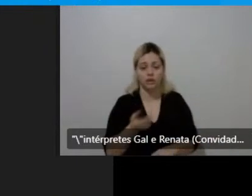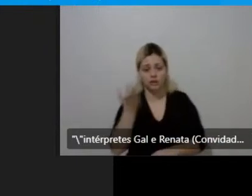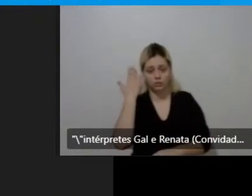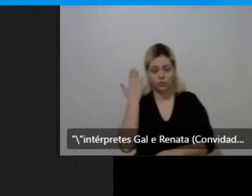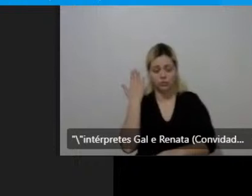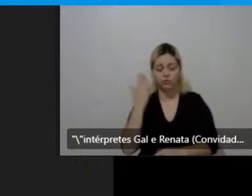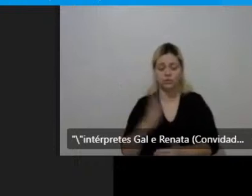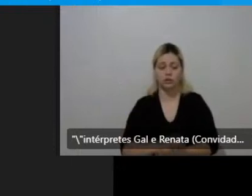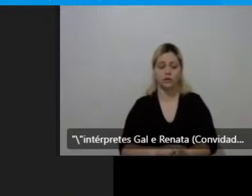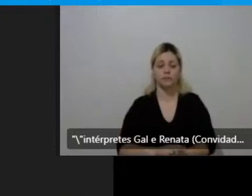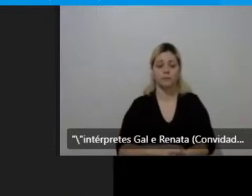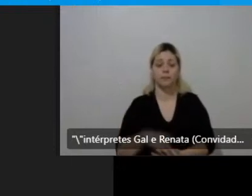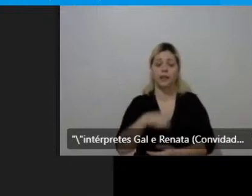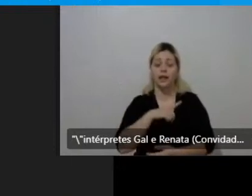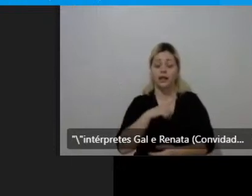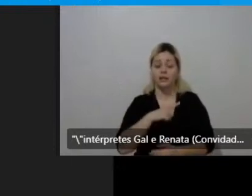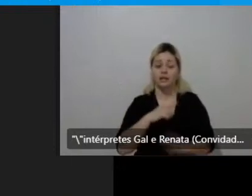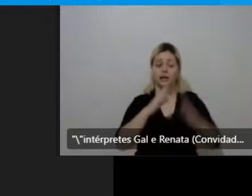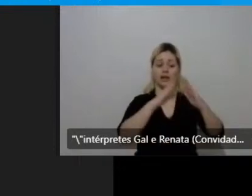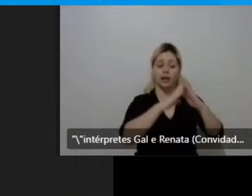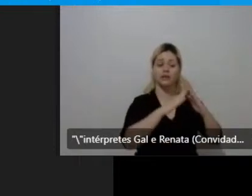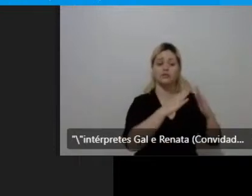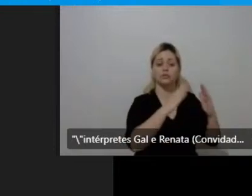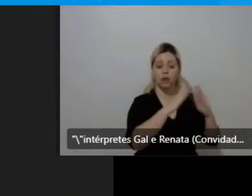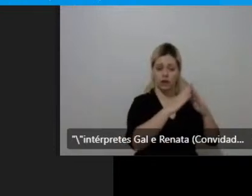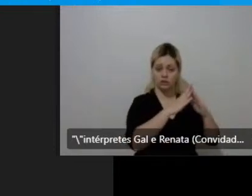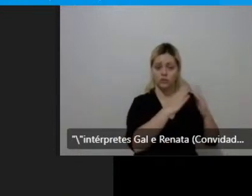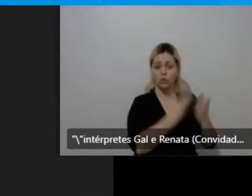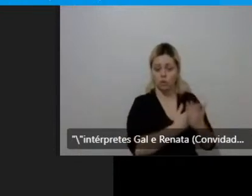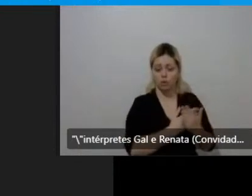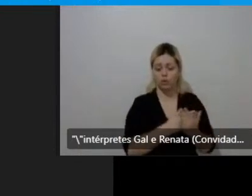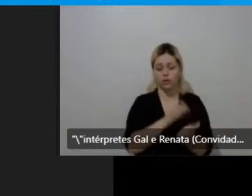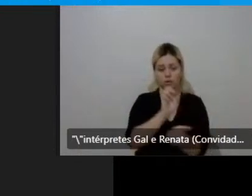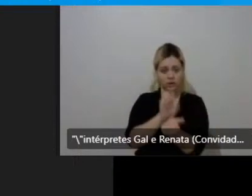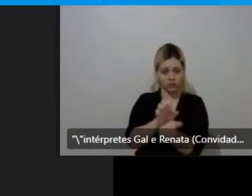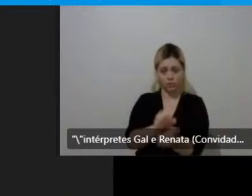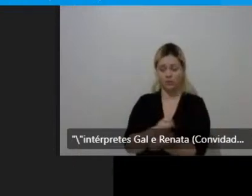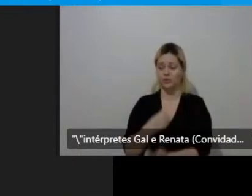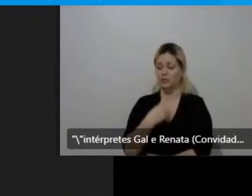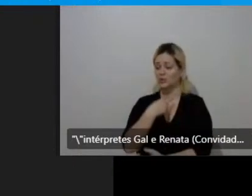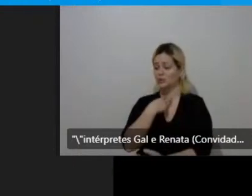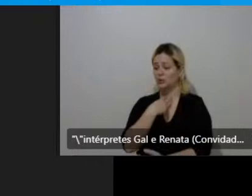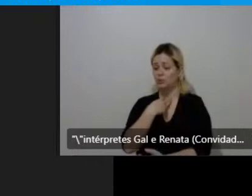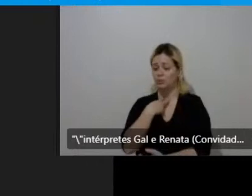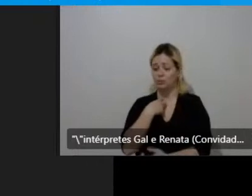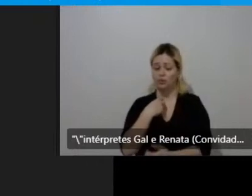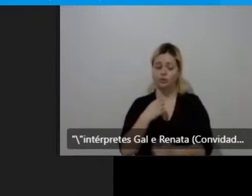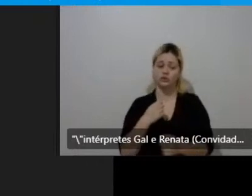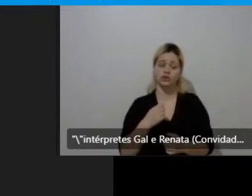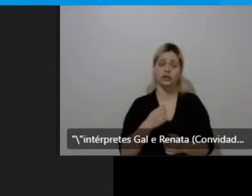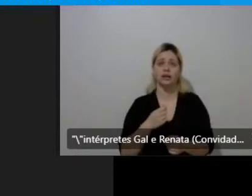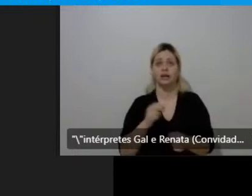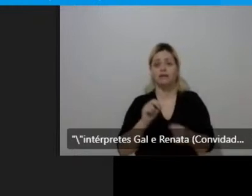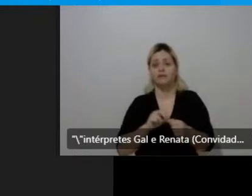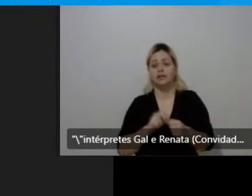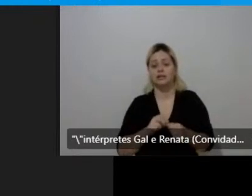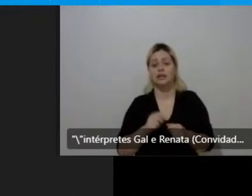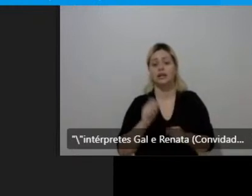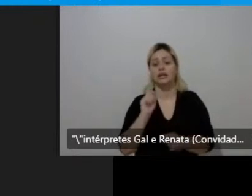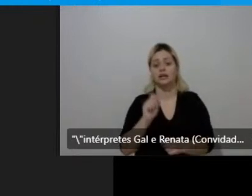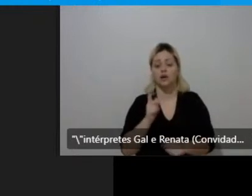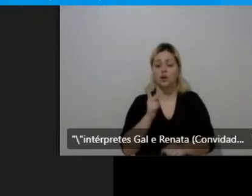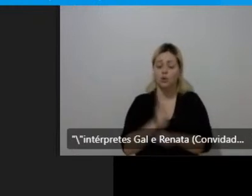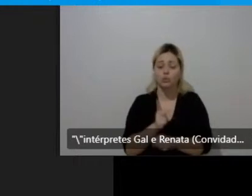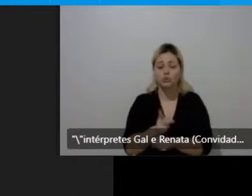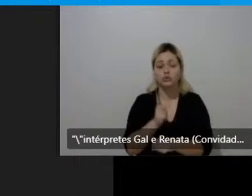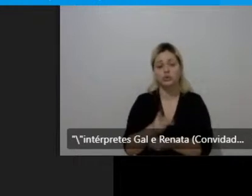que sem a escola quilombola não vai ser possível, né, garantir a permanência nos territórios, porque